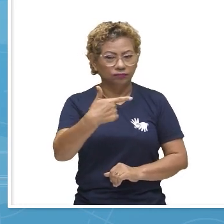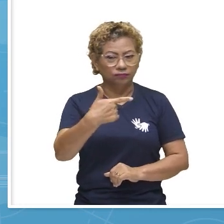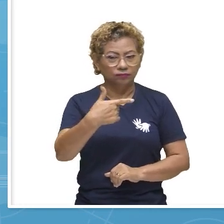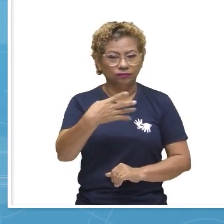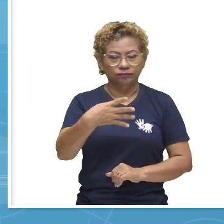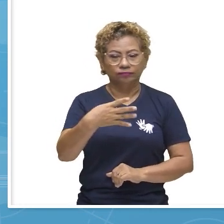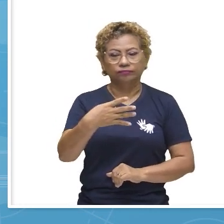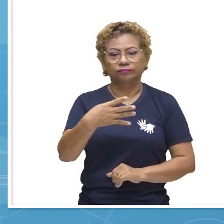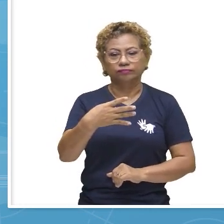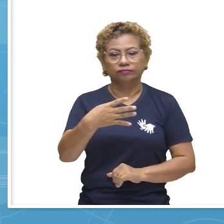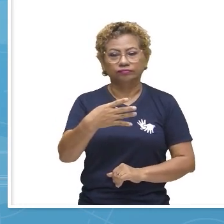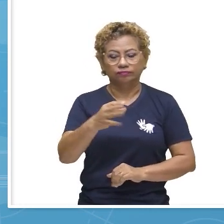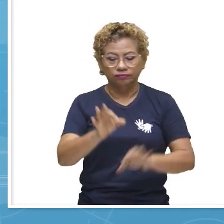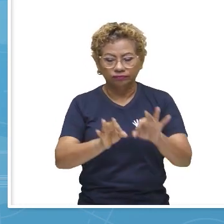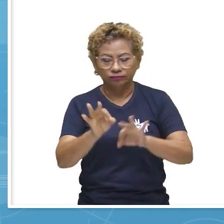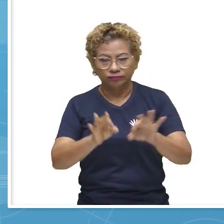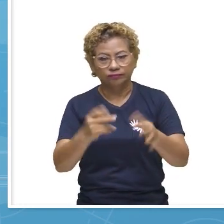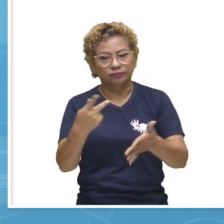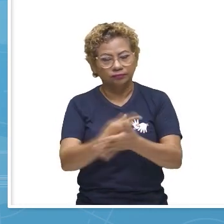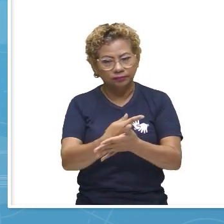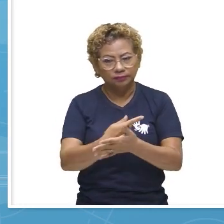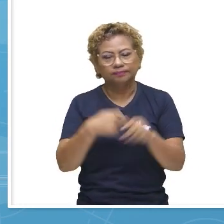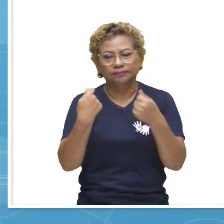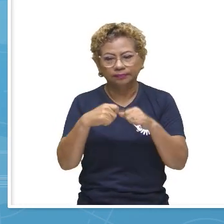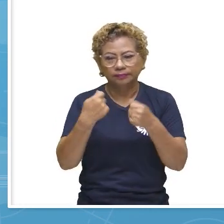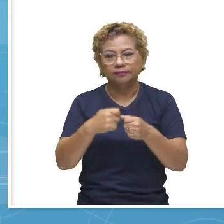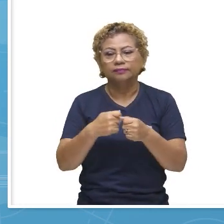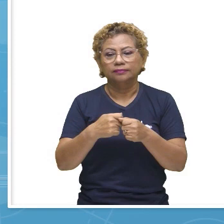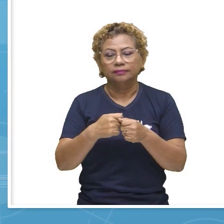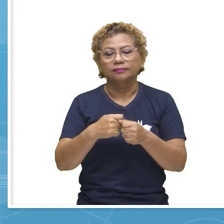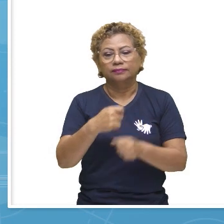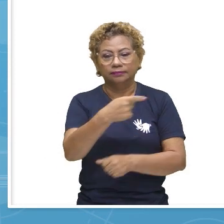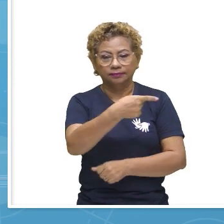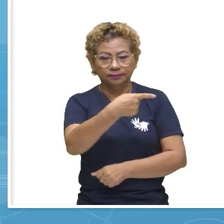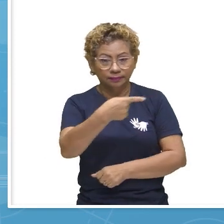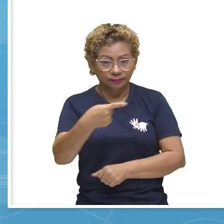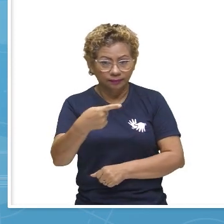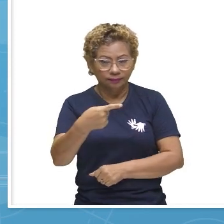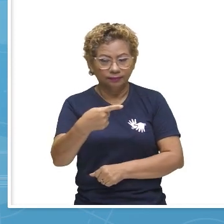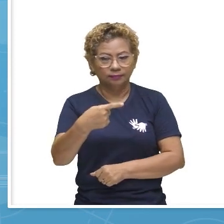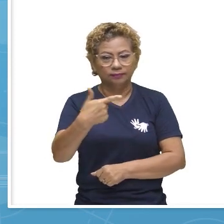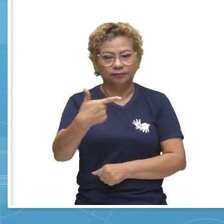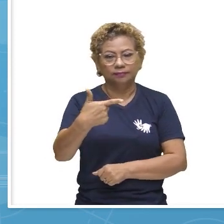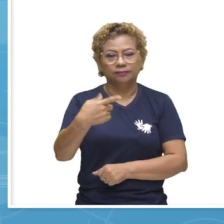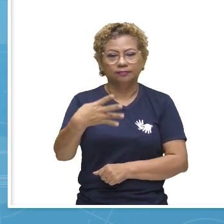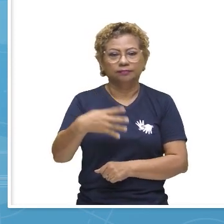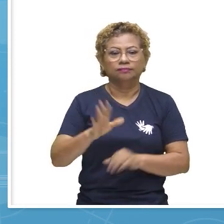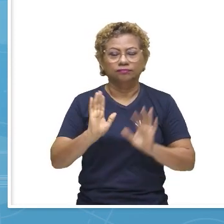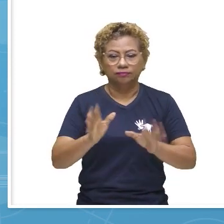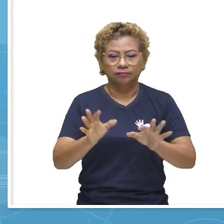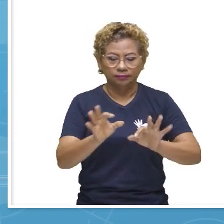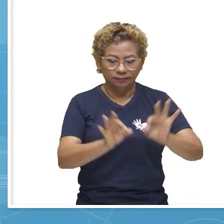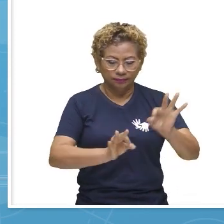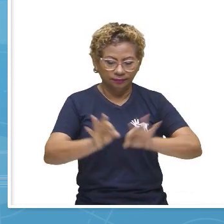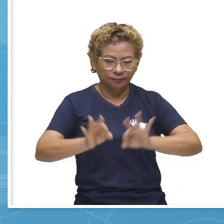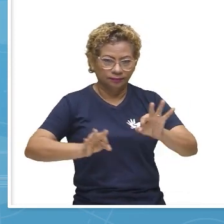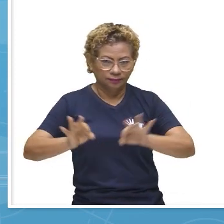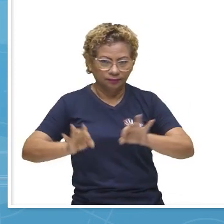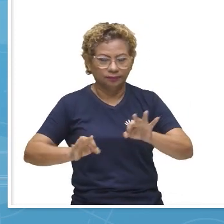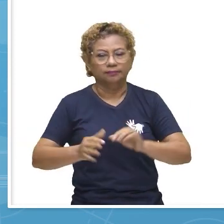é menos 24. Então, pronto, né? Já eliminei o primeiro passo, A, B e